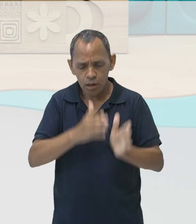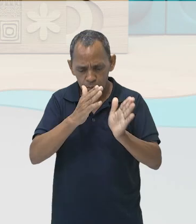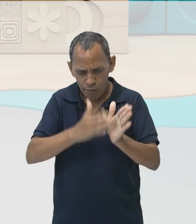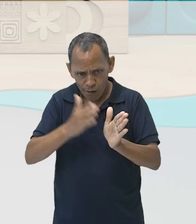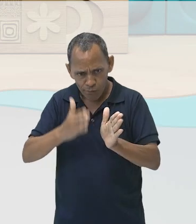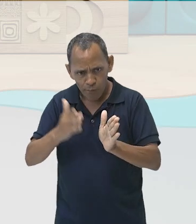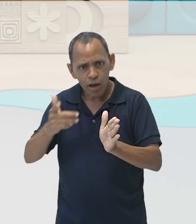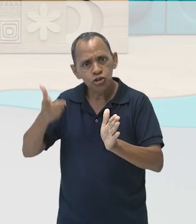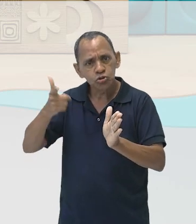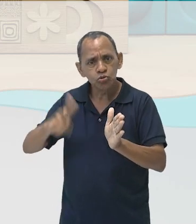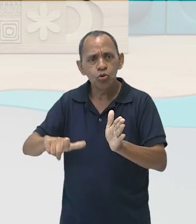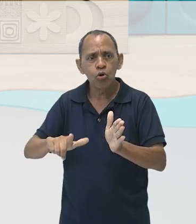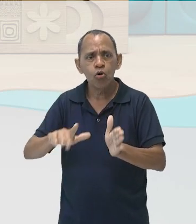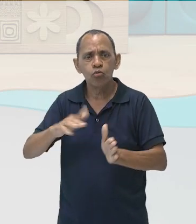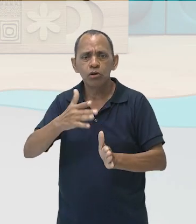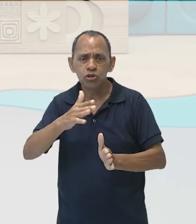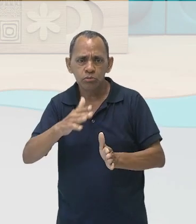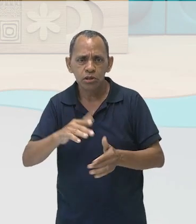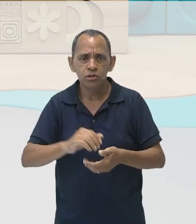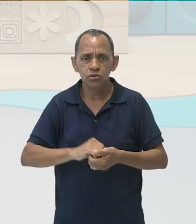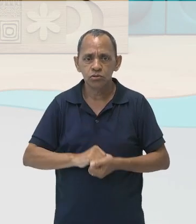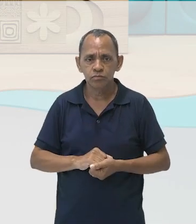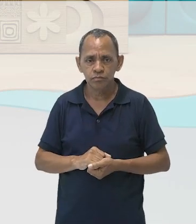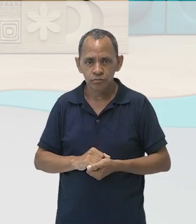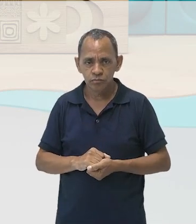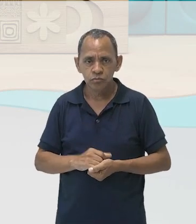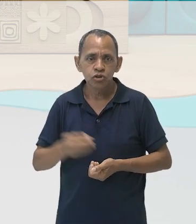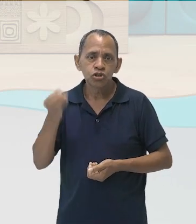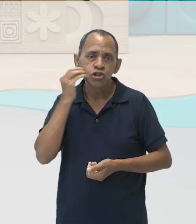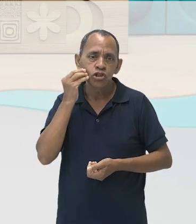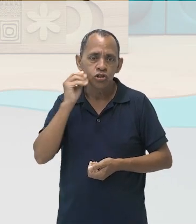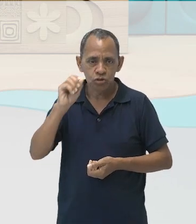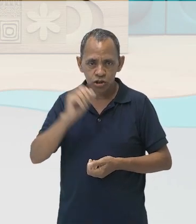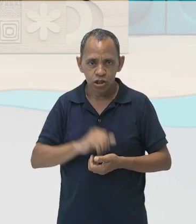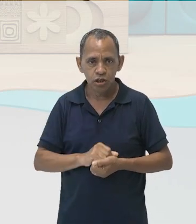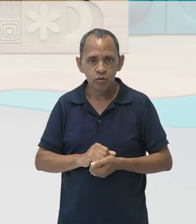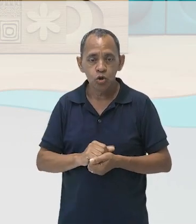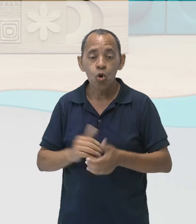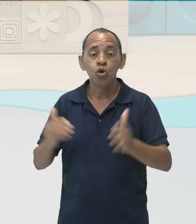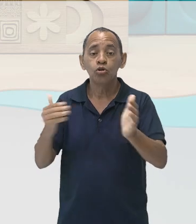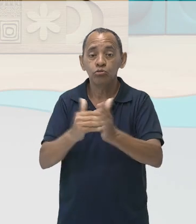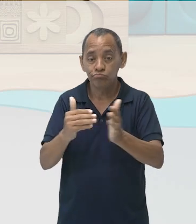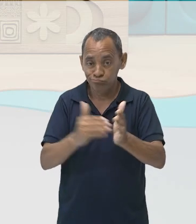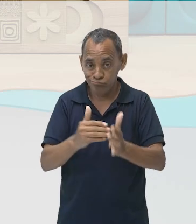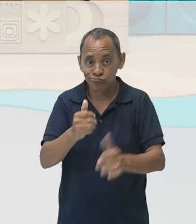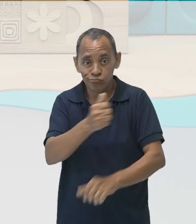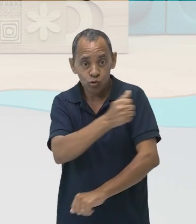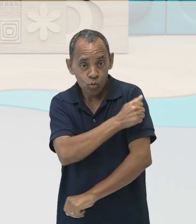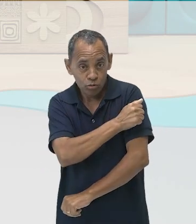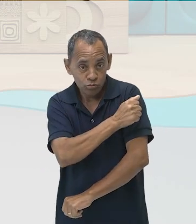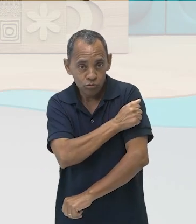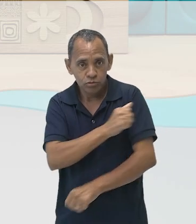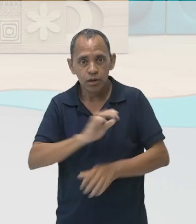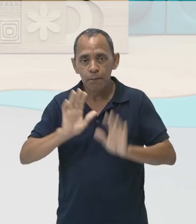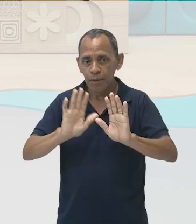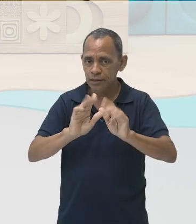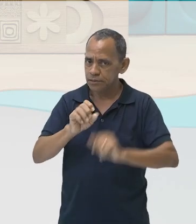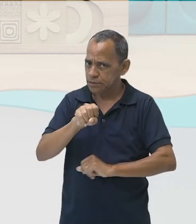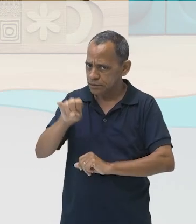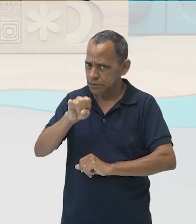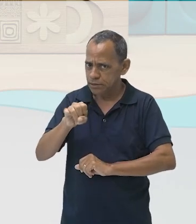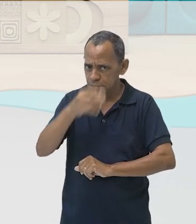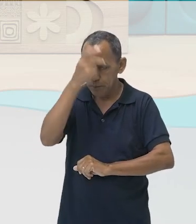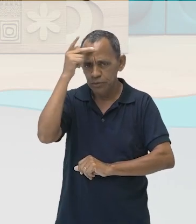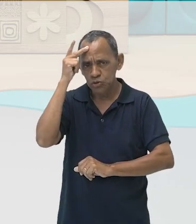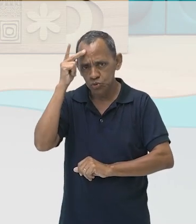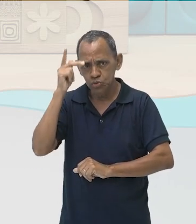repetições com carga média, testando os limites daquele aluno. E para quem já é muito mais acostumado, já está ali habituado a esse